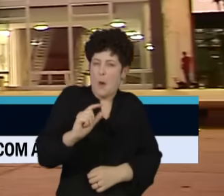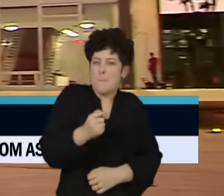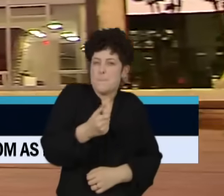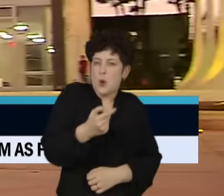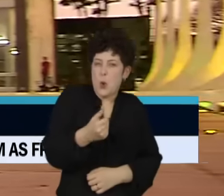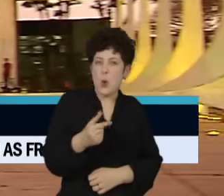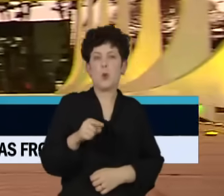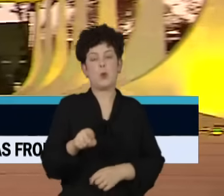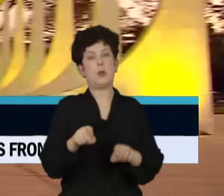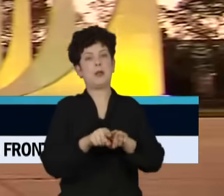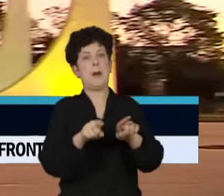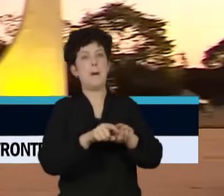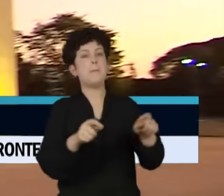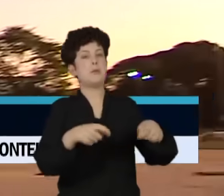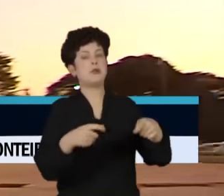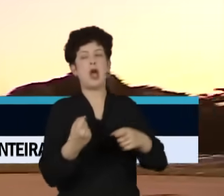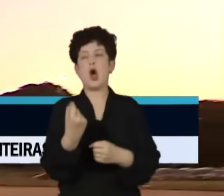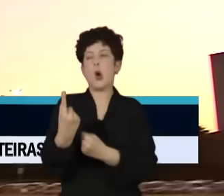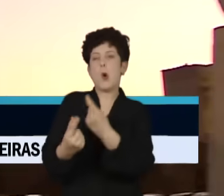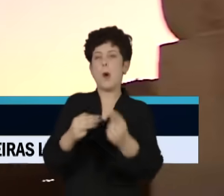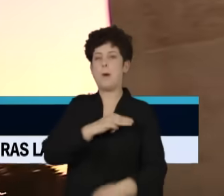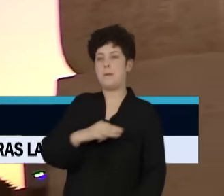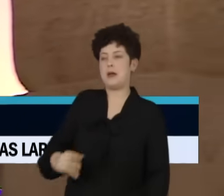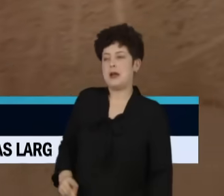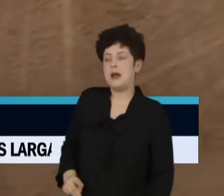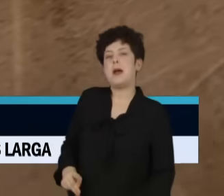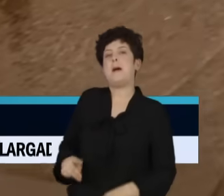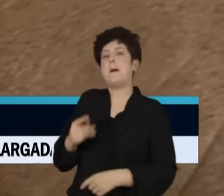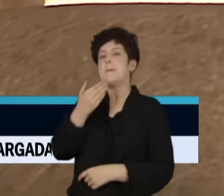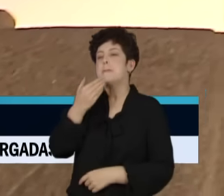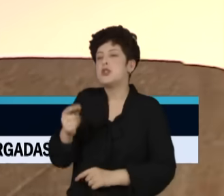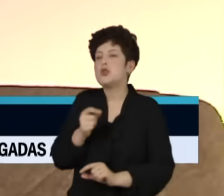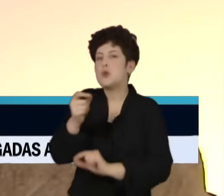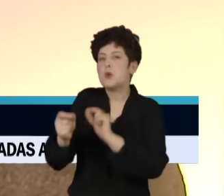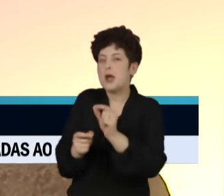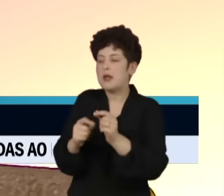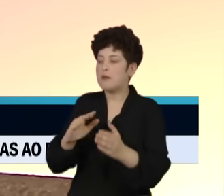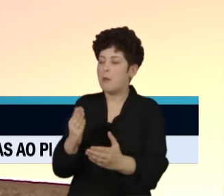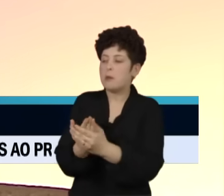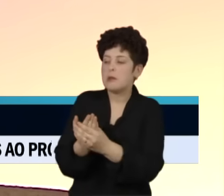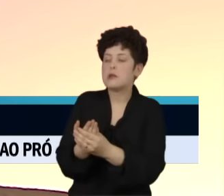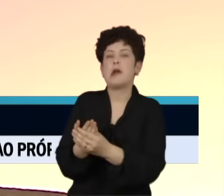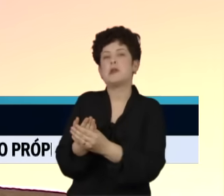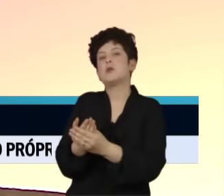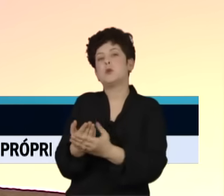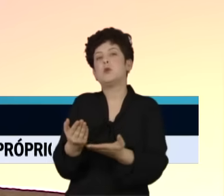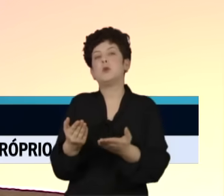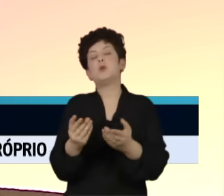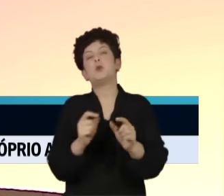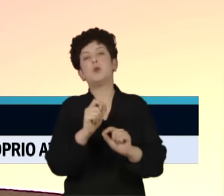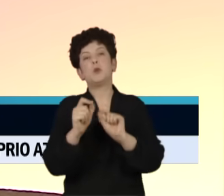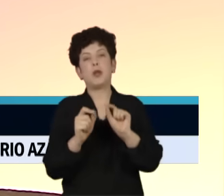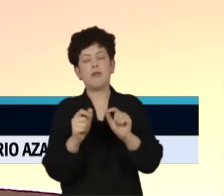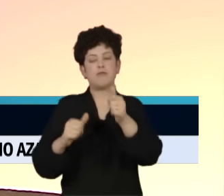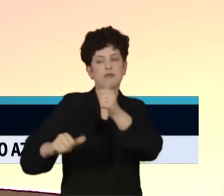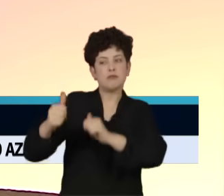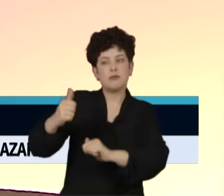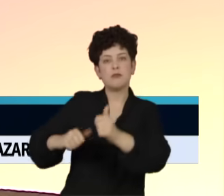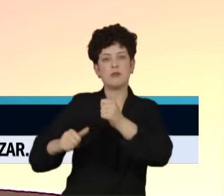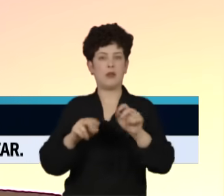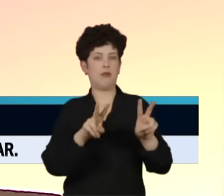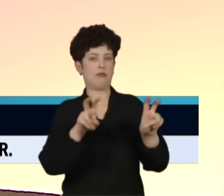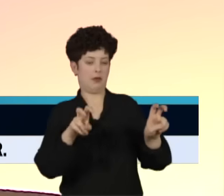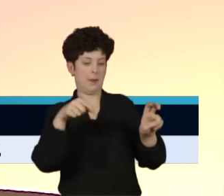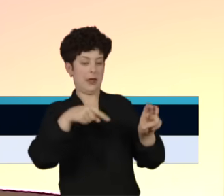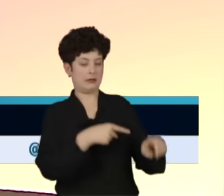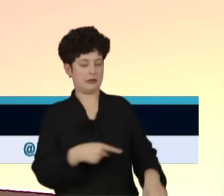possibilidade de algum dos ministros pedir vistas do processo, o que inviabilizaria uma decisão definitiva sobre o tema